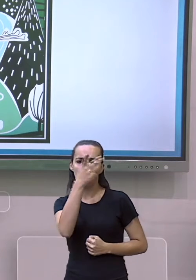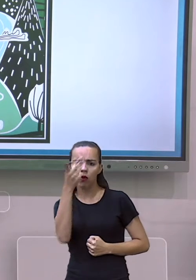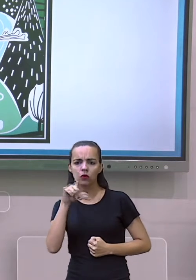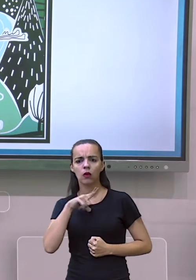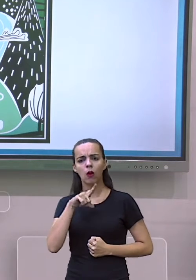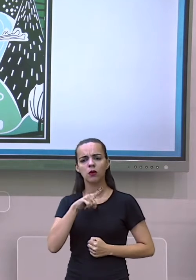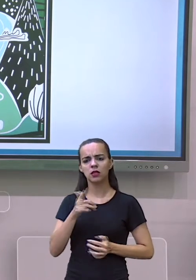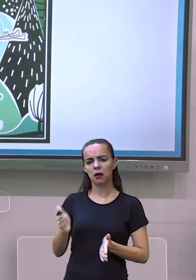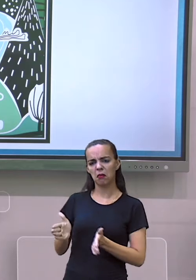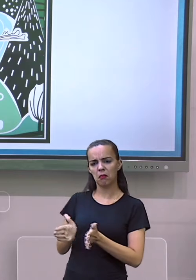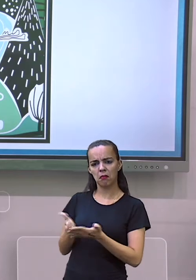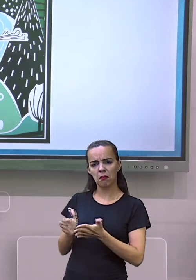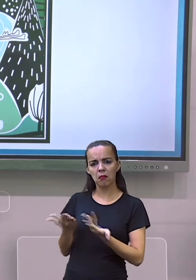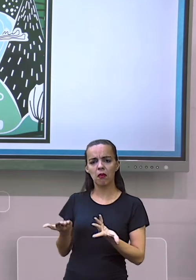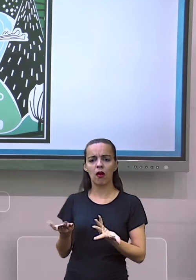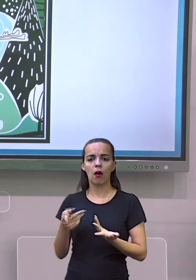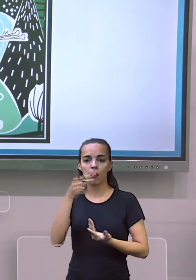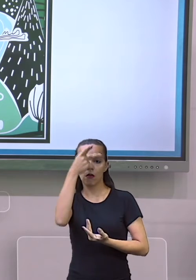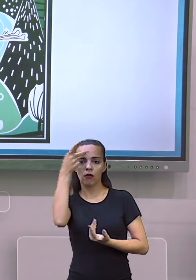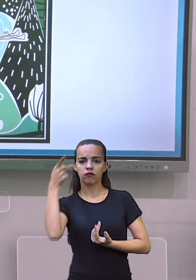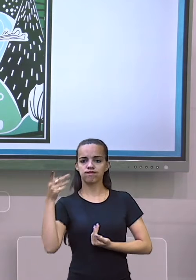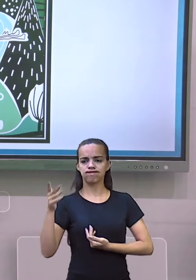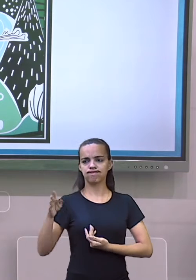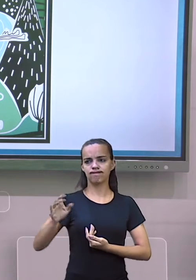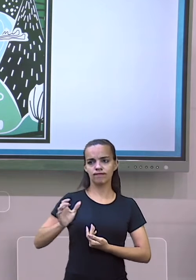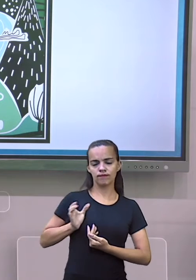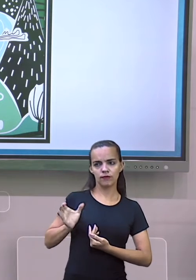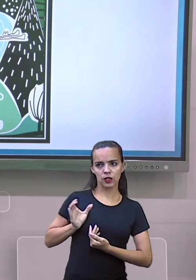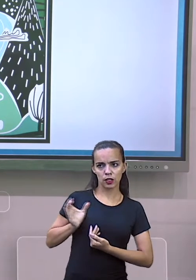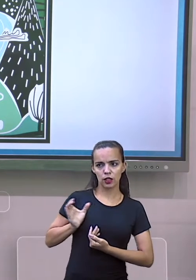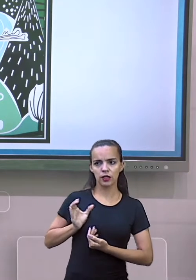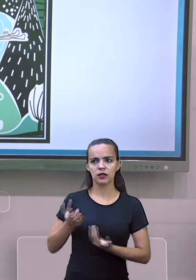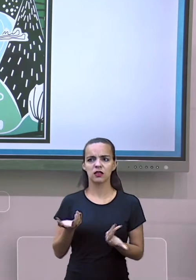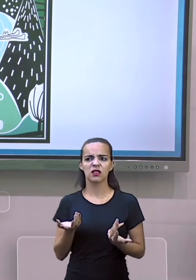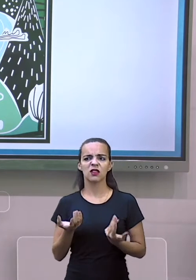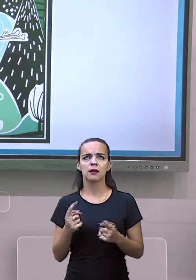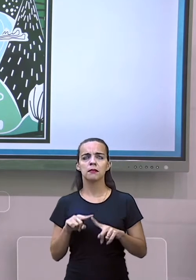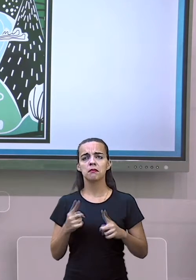ricos, mas a linha seria